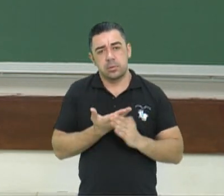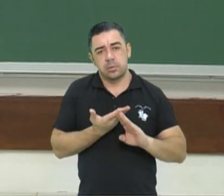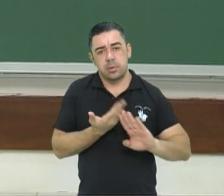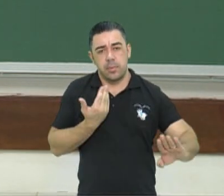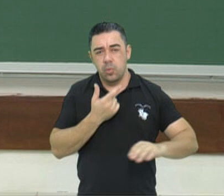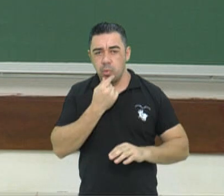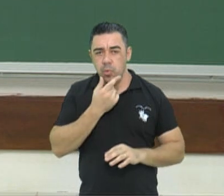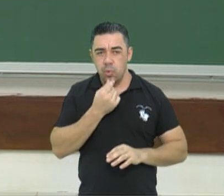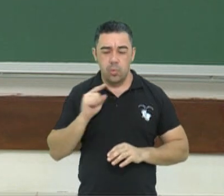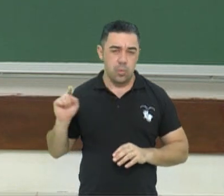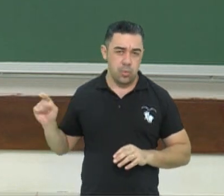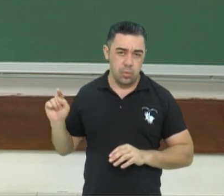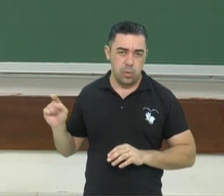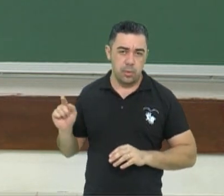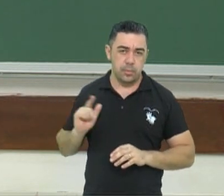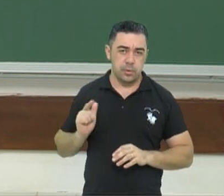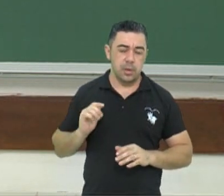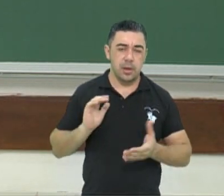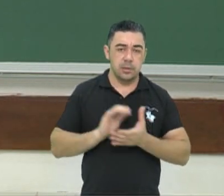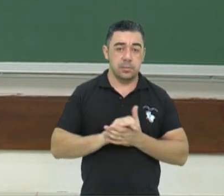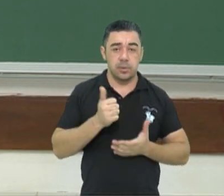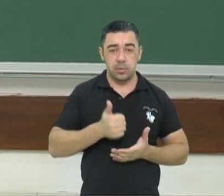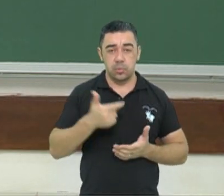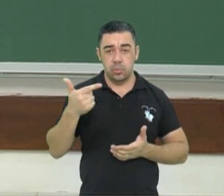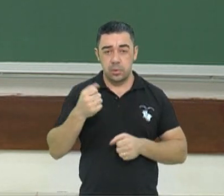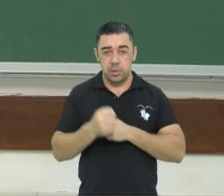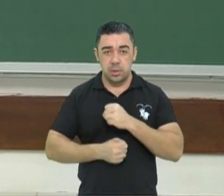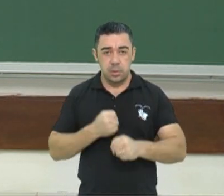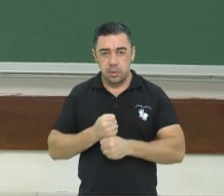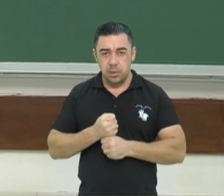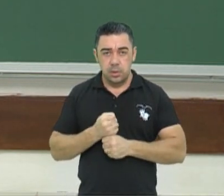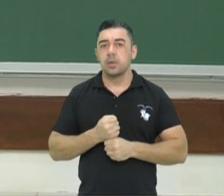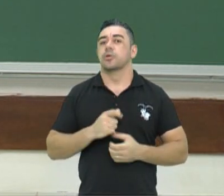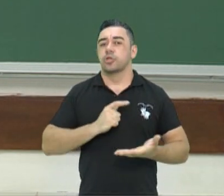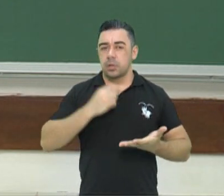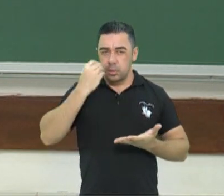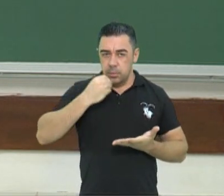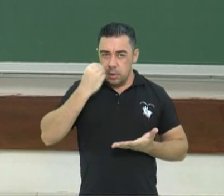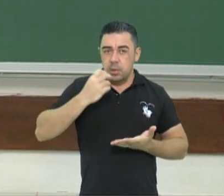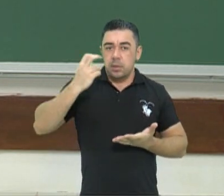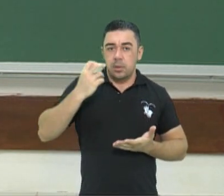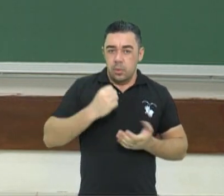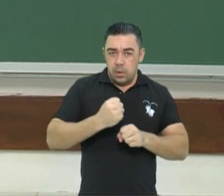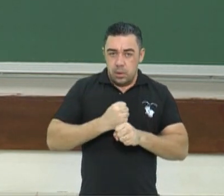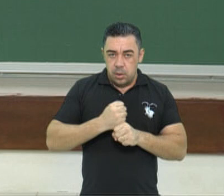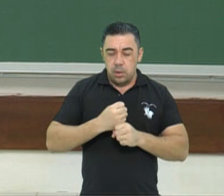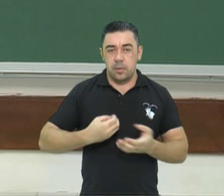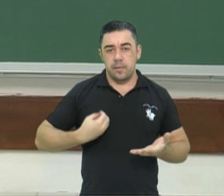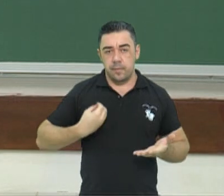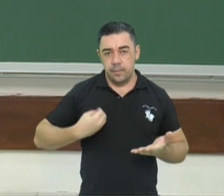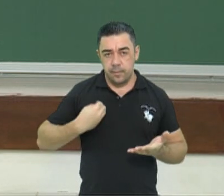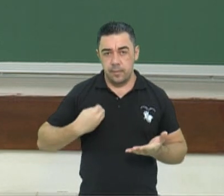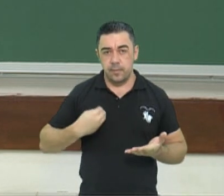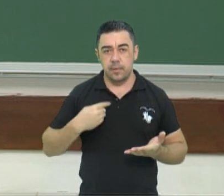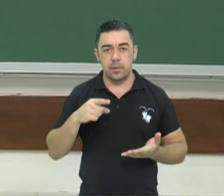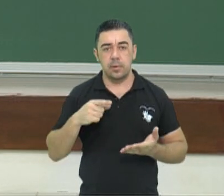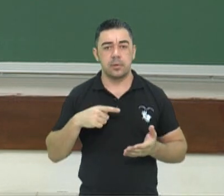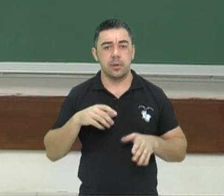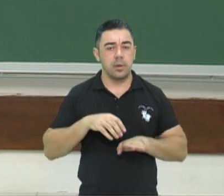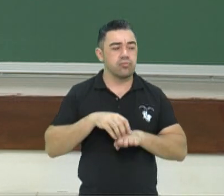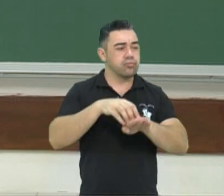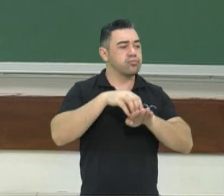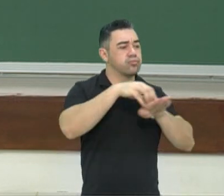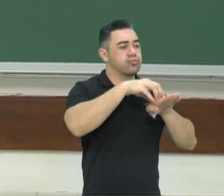que eu falei, foi um casamento de 12 anos, elas tiveram muita experiência, 5 anos viveram numa van circulando